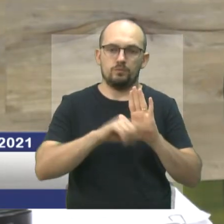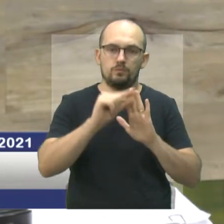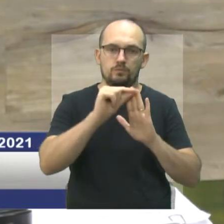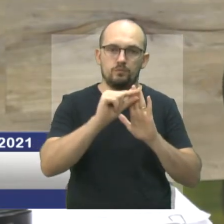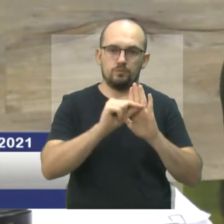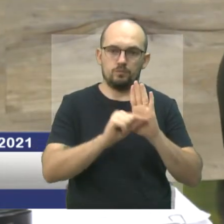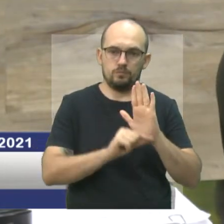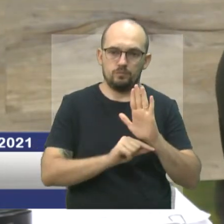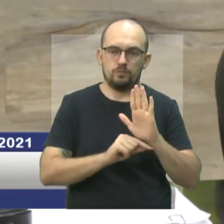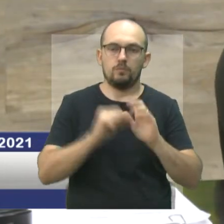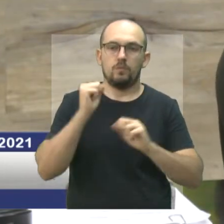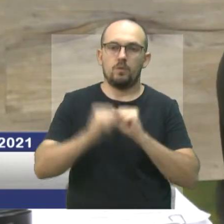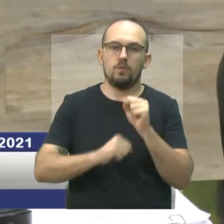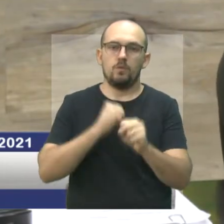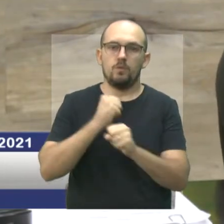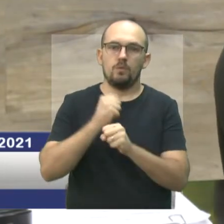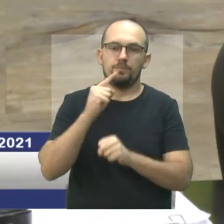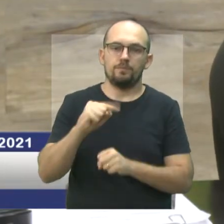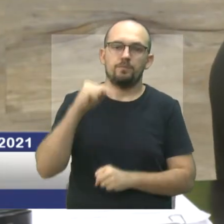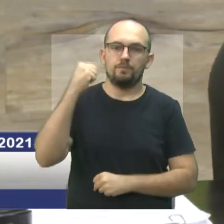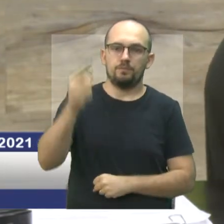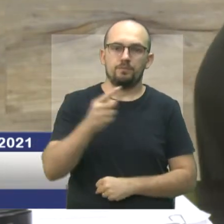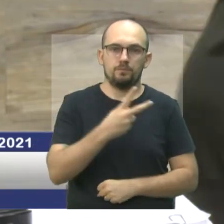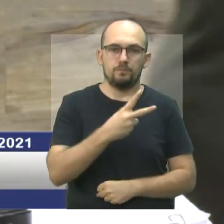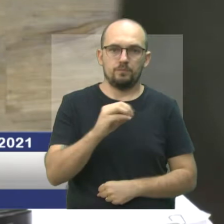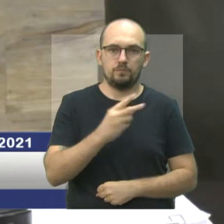Orçamentárias para 2022.